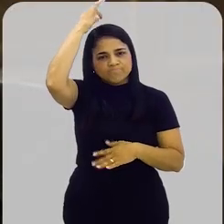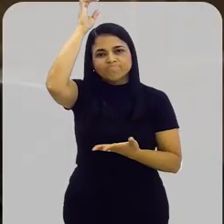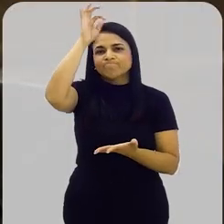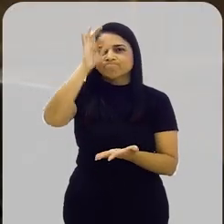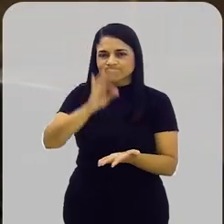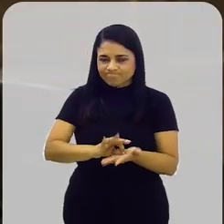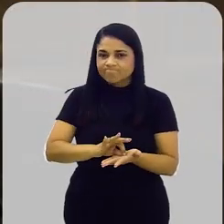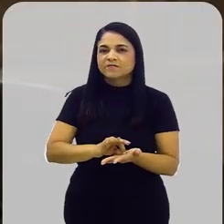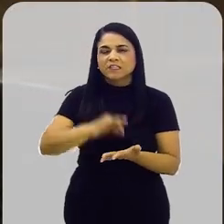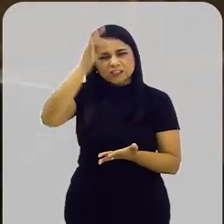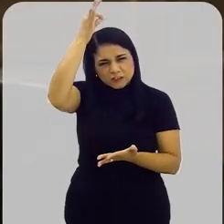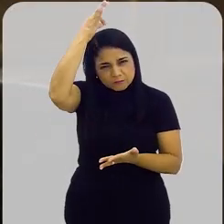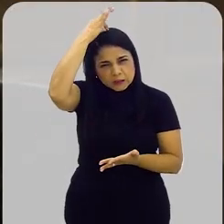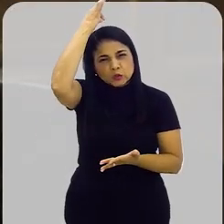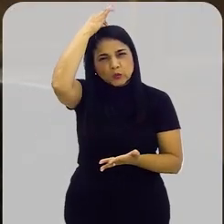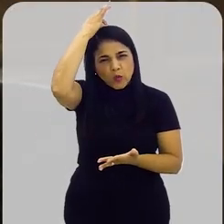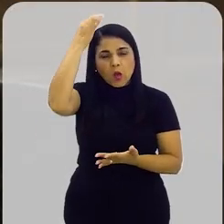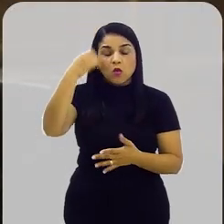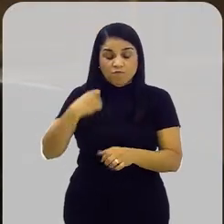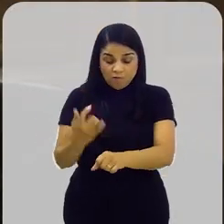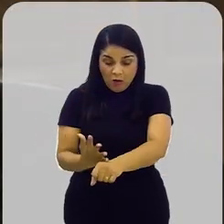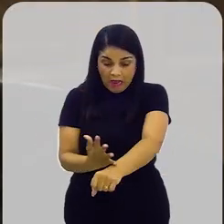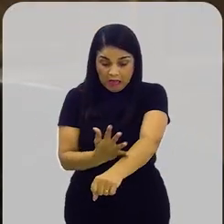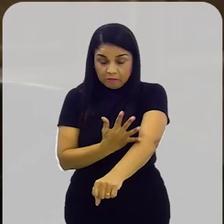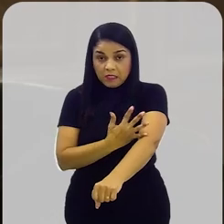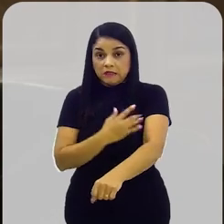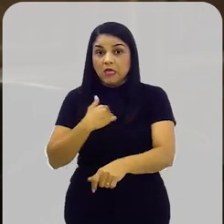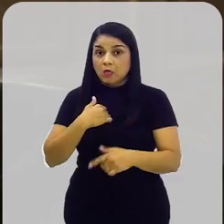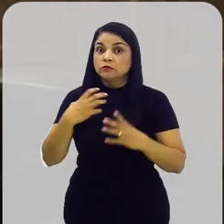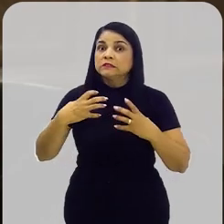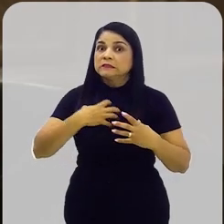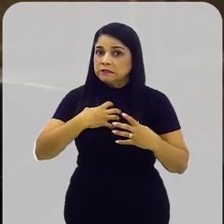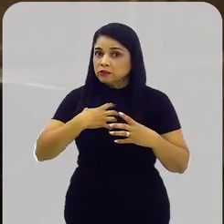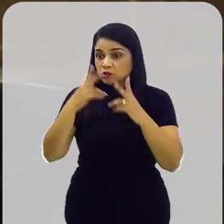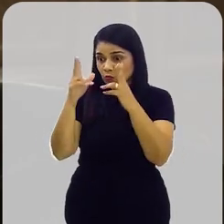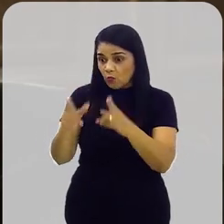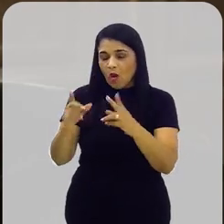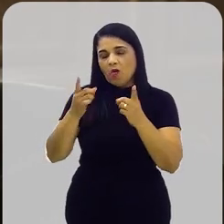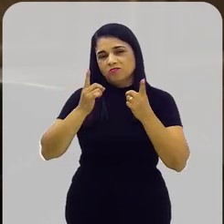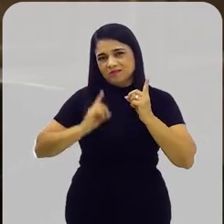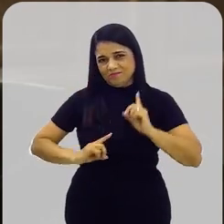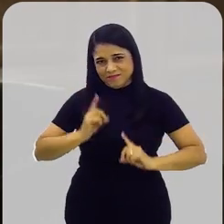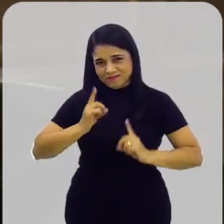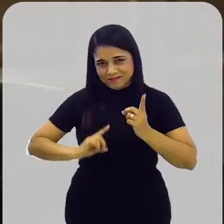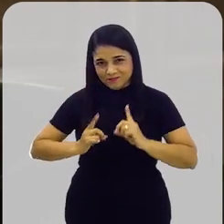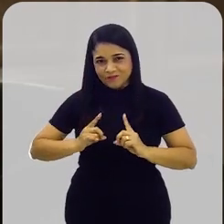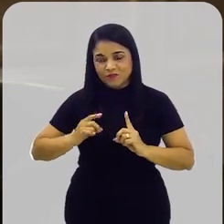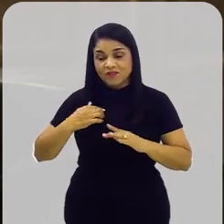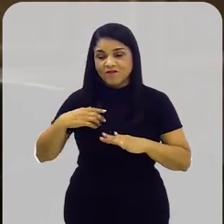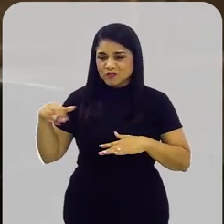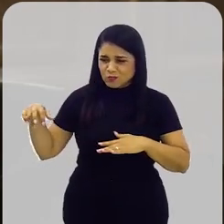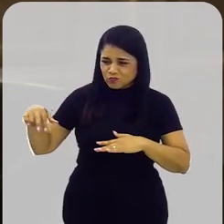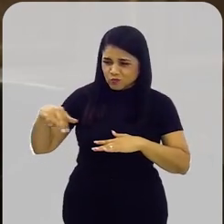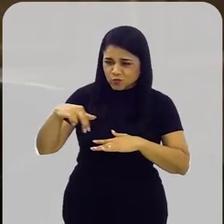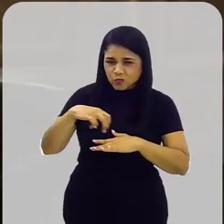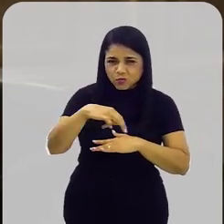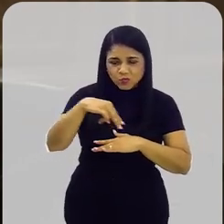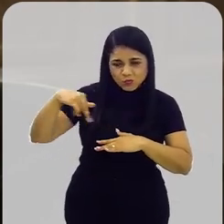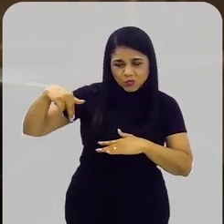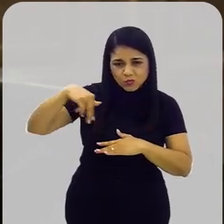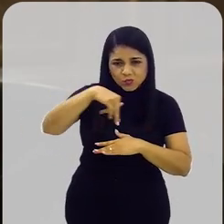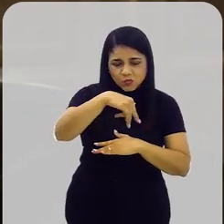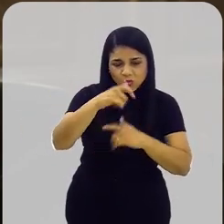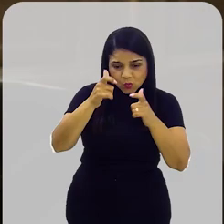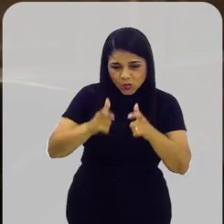Eu acredito muito nisso e eu me arrepio porque eu passei por isso. Sabe, às vezes a gente eu passava por um local e